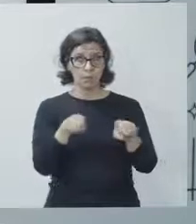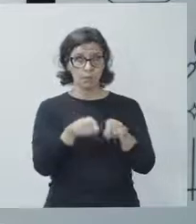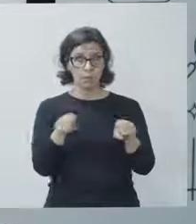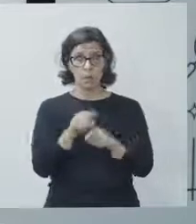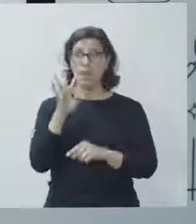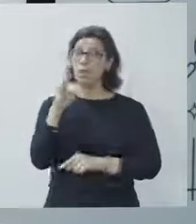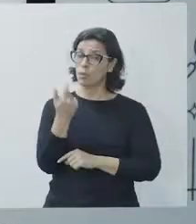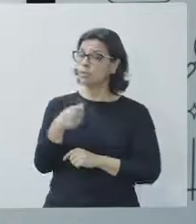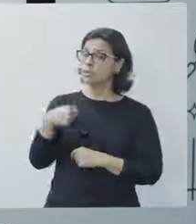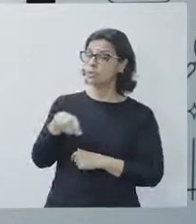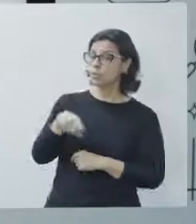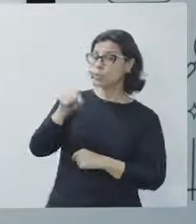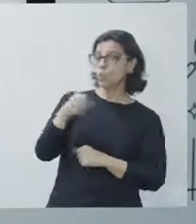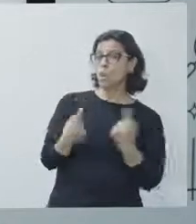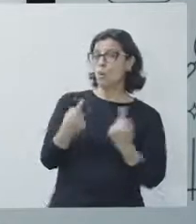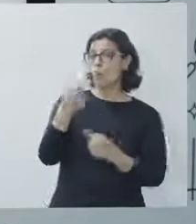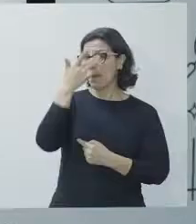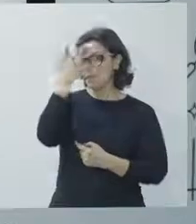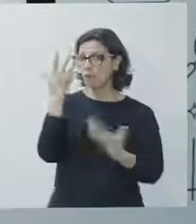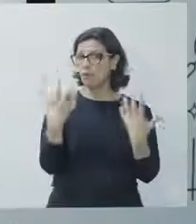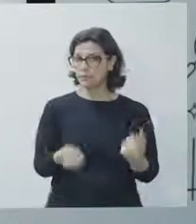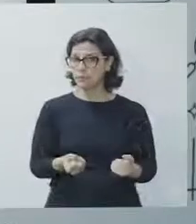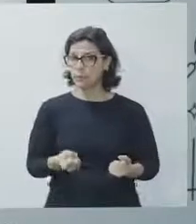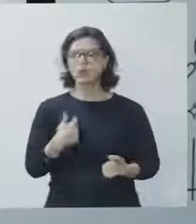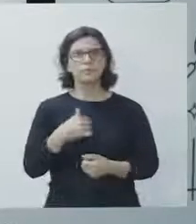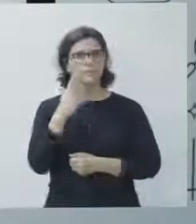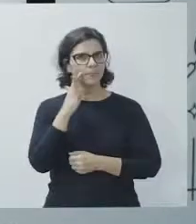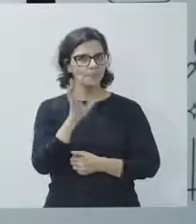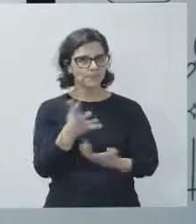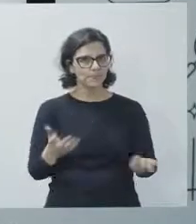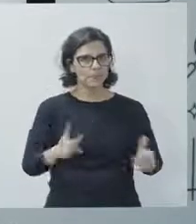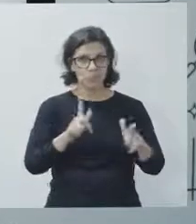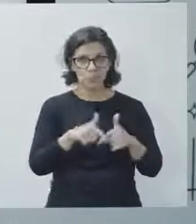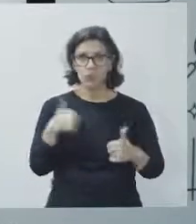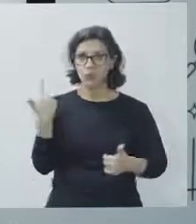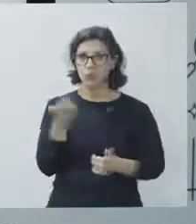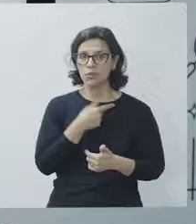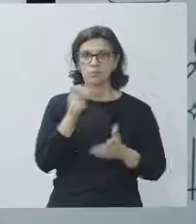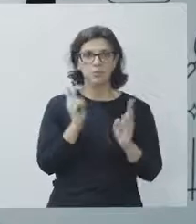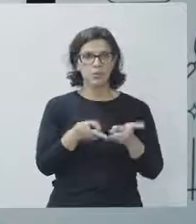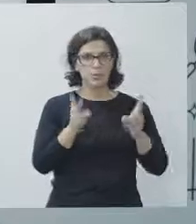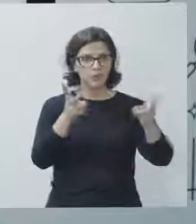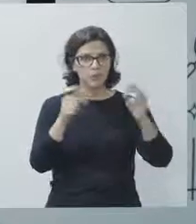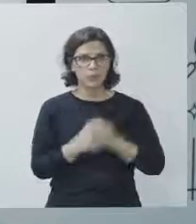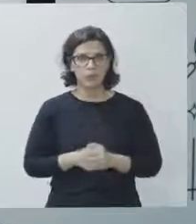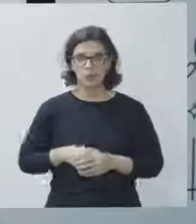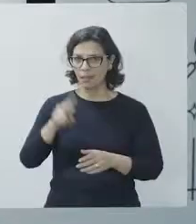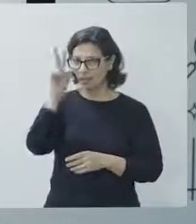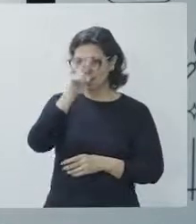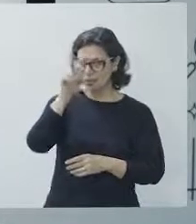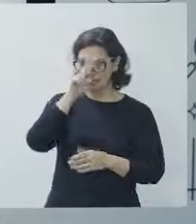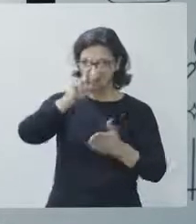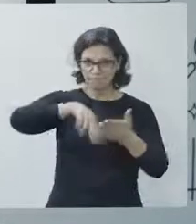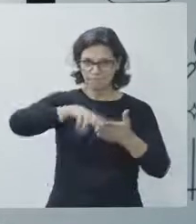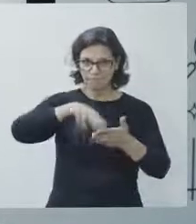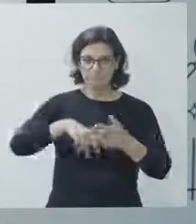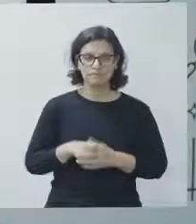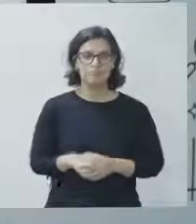essa decisão vai ter que ser tomada. Pelo menos é o que a gente imagina. Por isso nós vamos continuar a nossa história. Olha